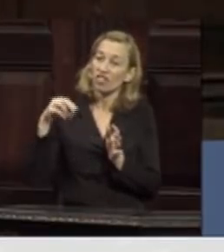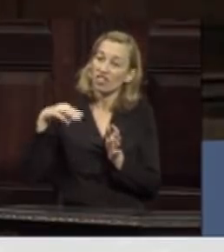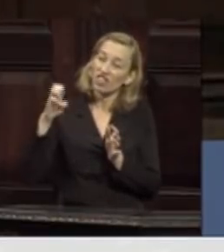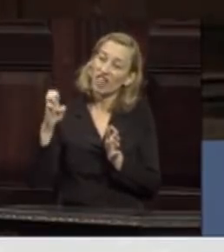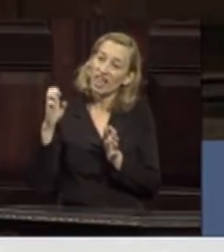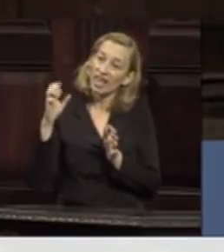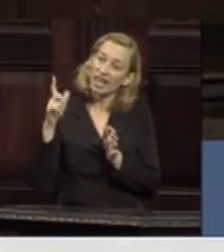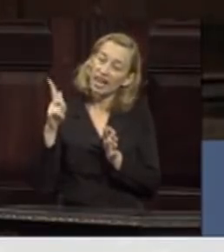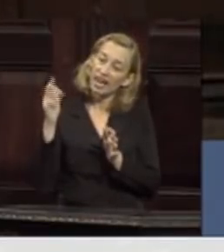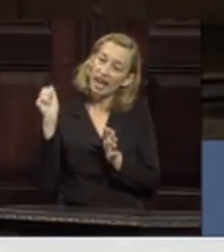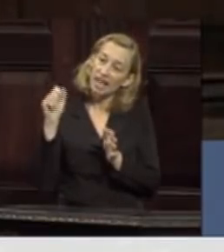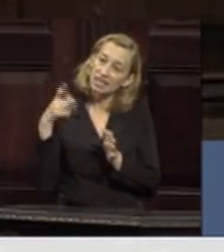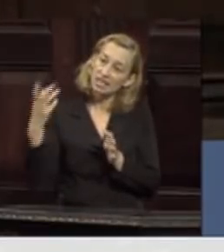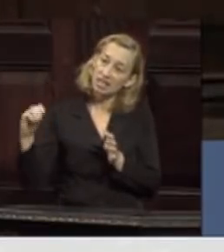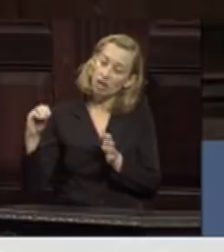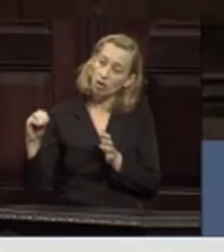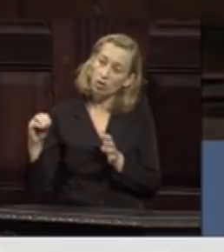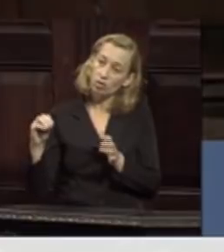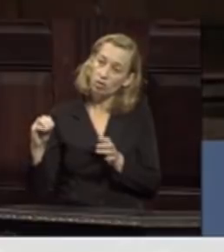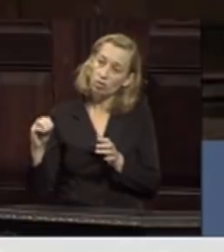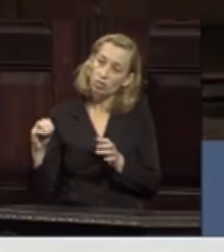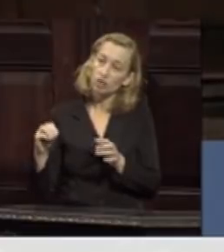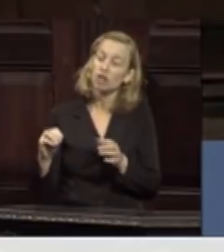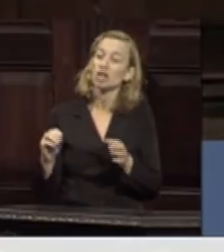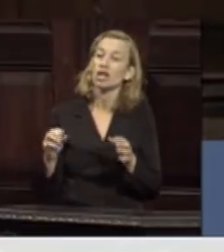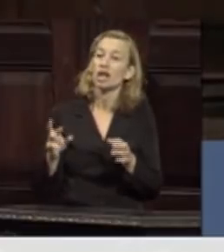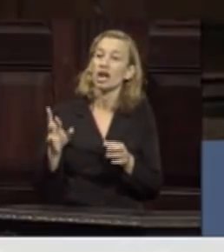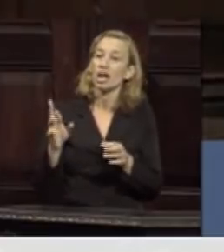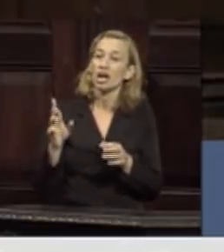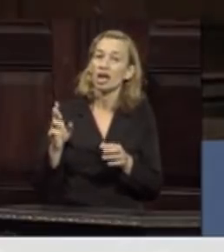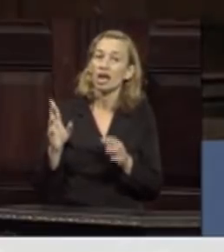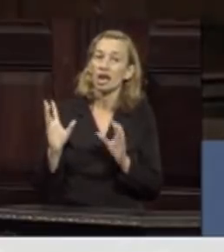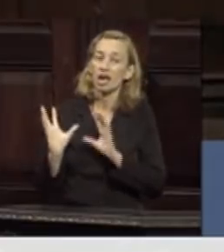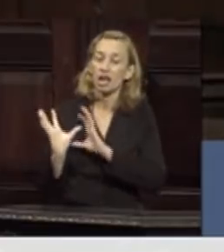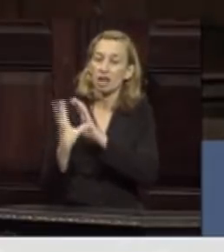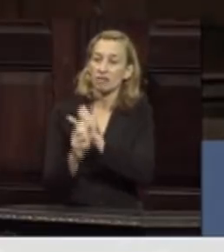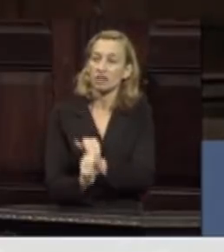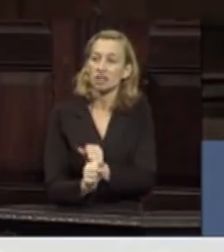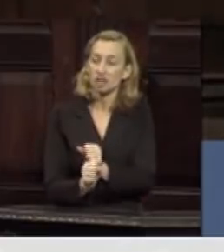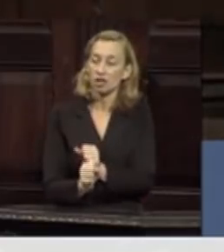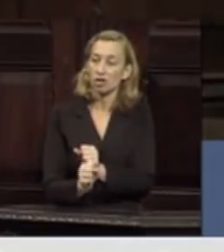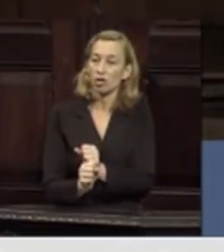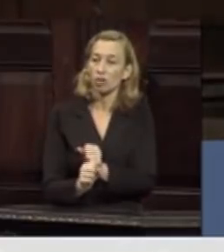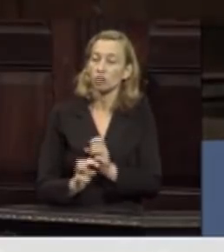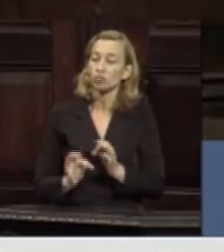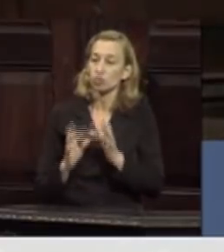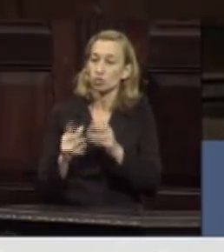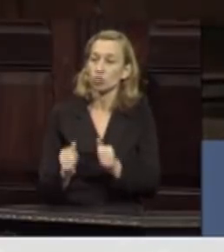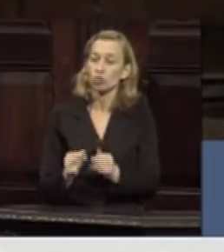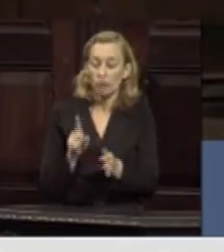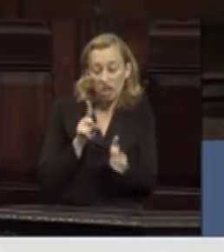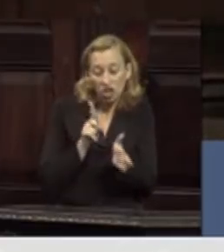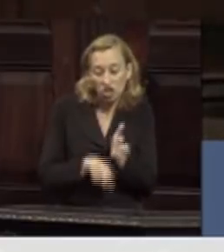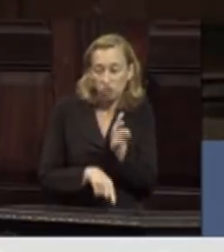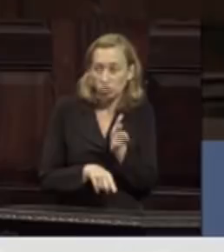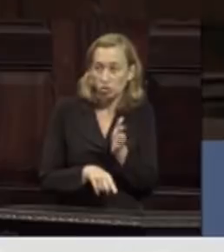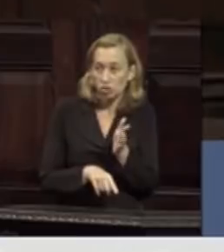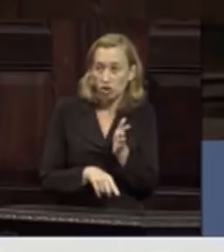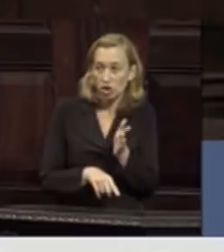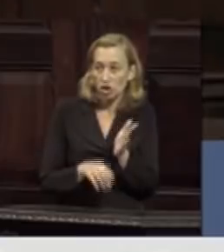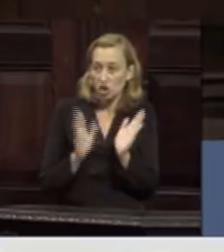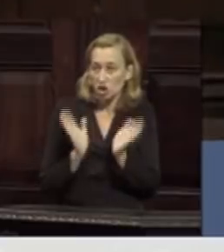e revisão de incentivo. Para cair essas perdas, que hoje